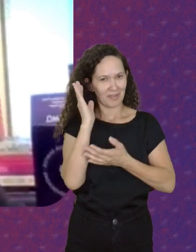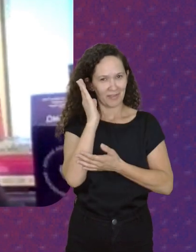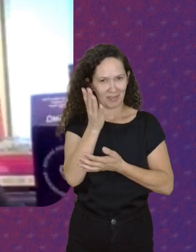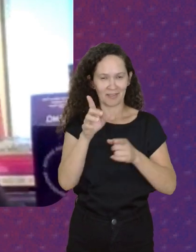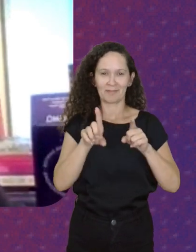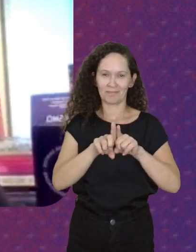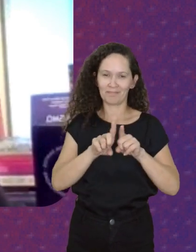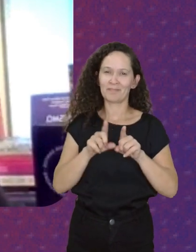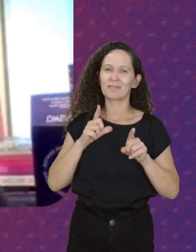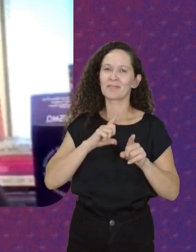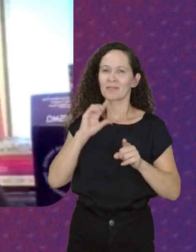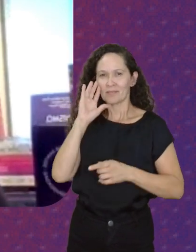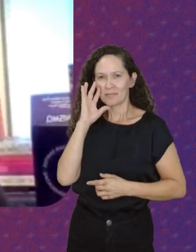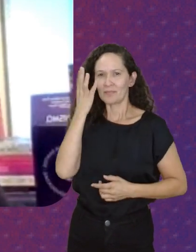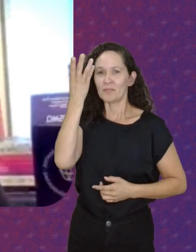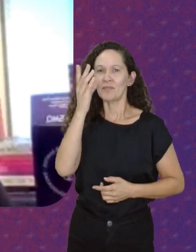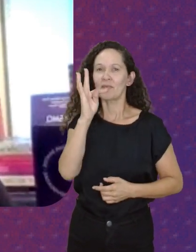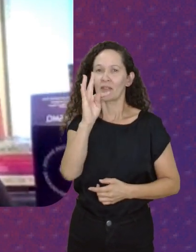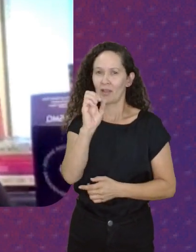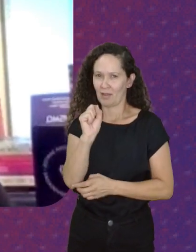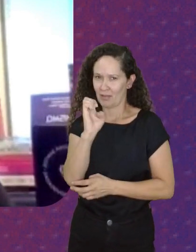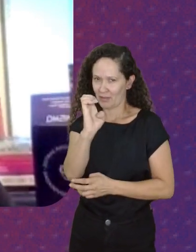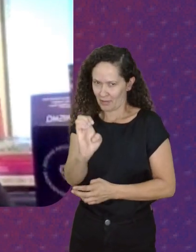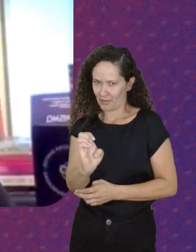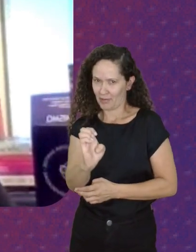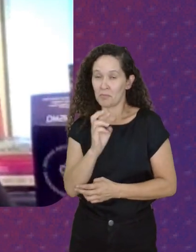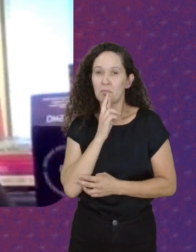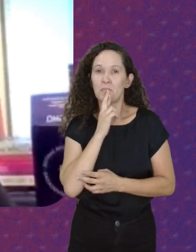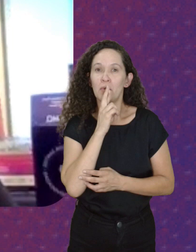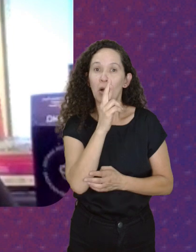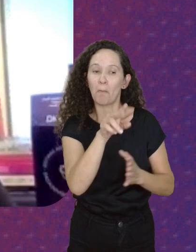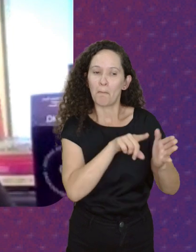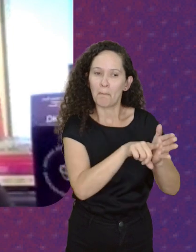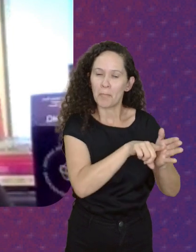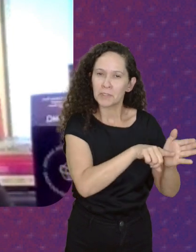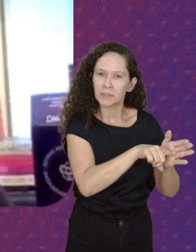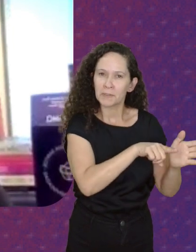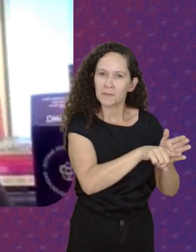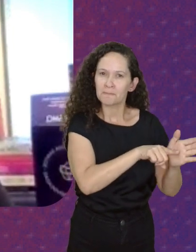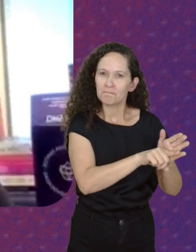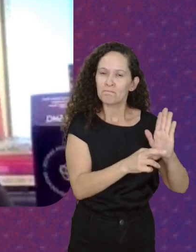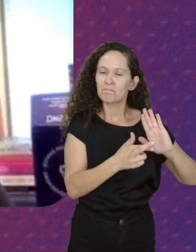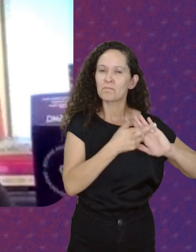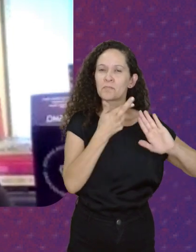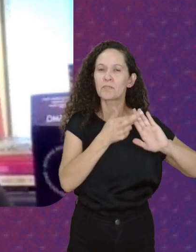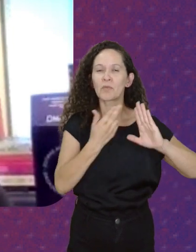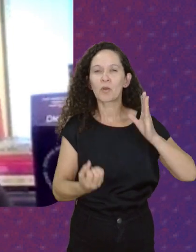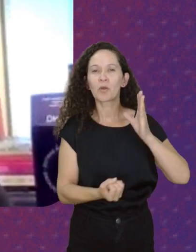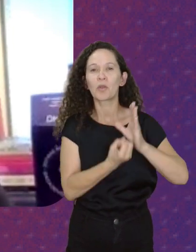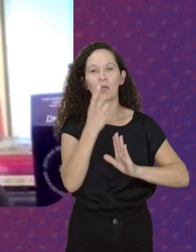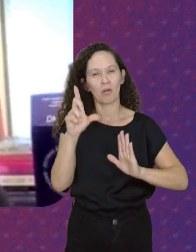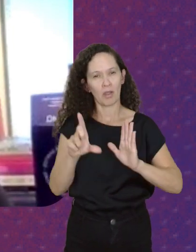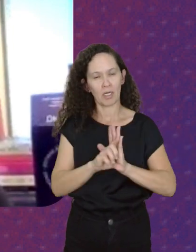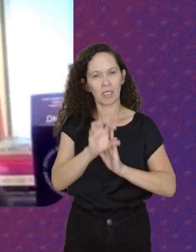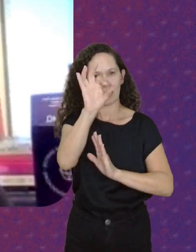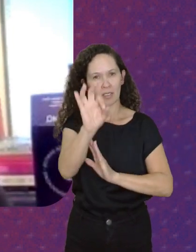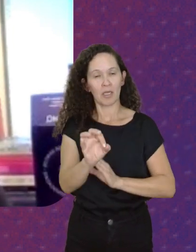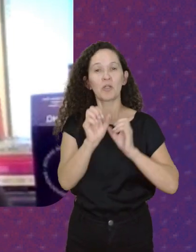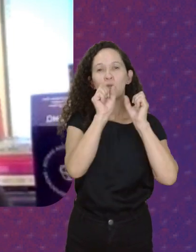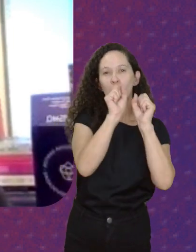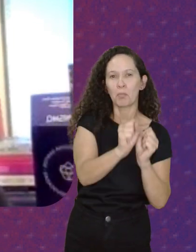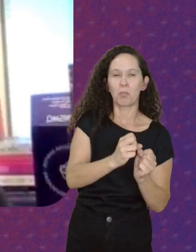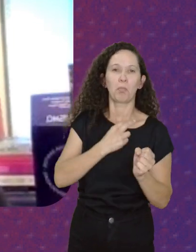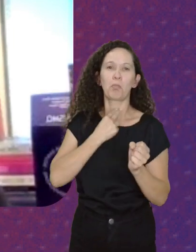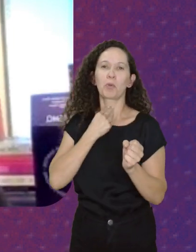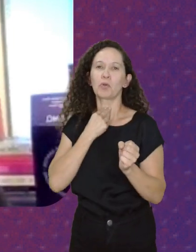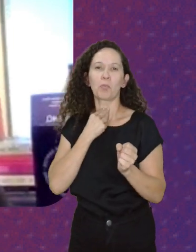vocês, houve uma decisão do TSE, uma resposta a uma consulta, em que ele regulamentou, de alguma forma, o que pode e o que não pode ser feito